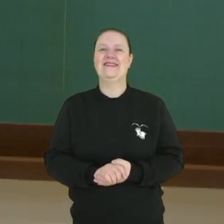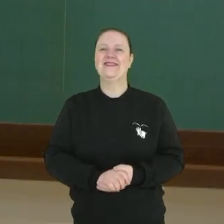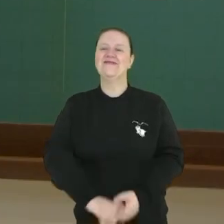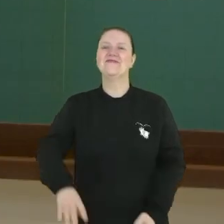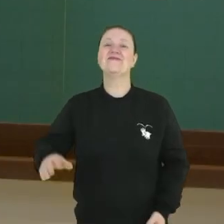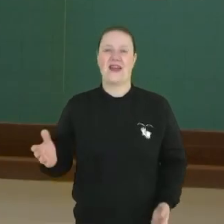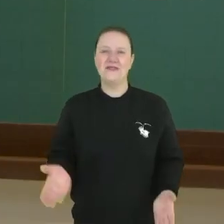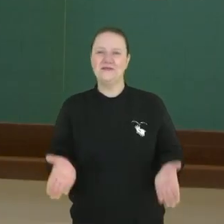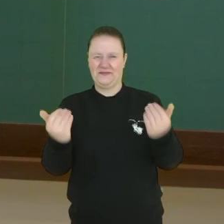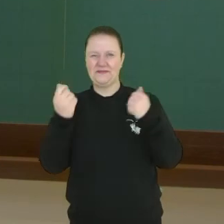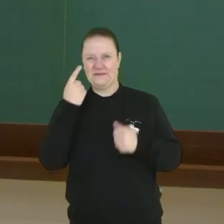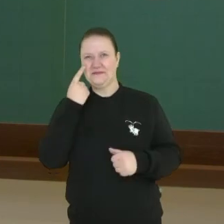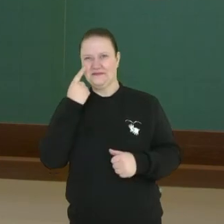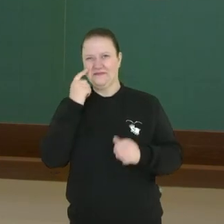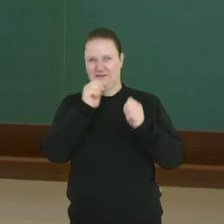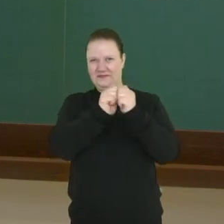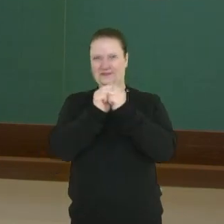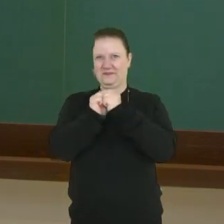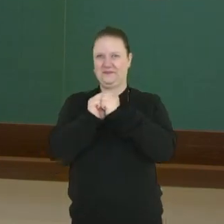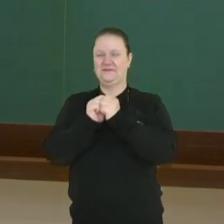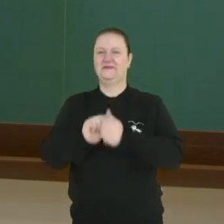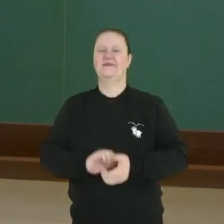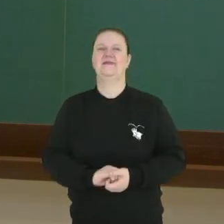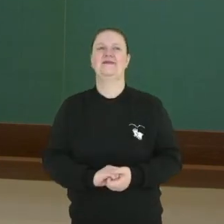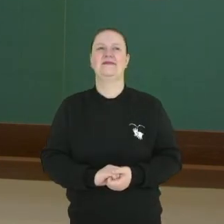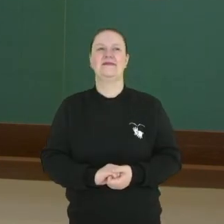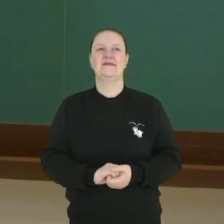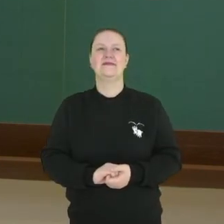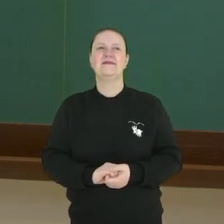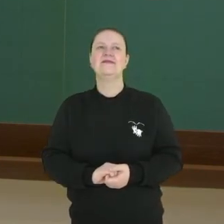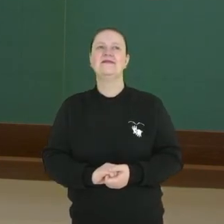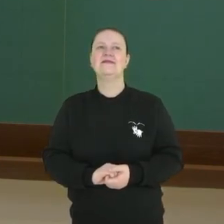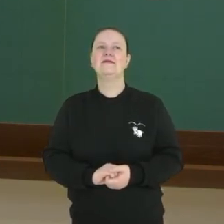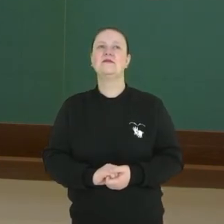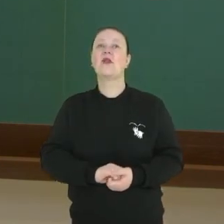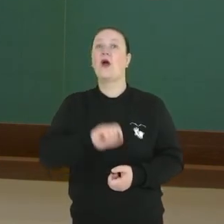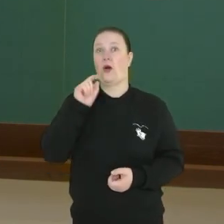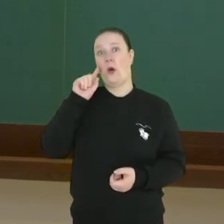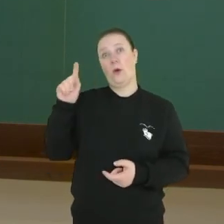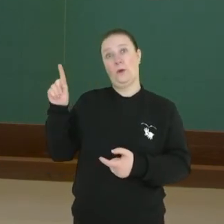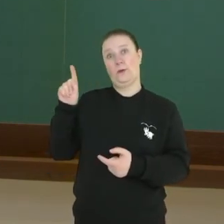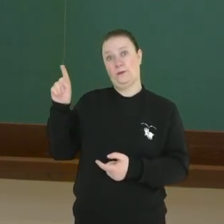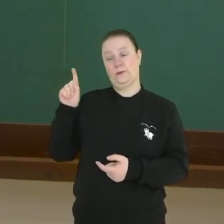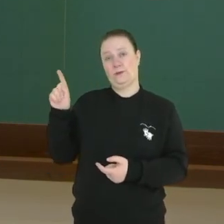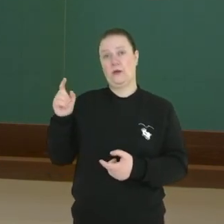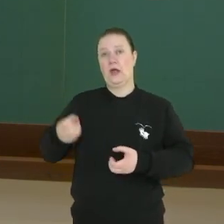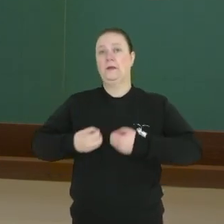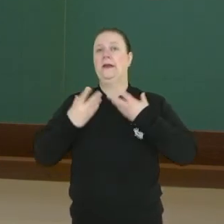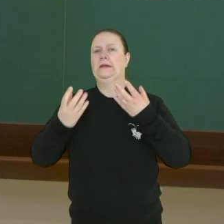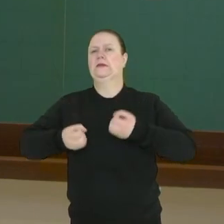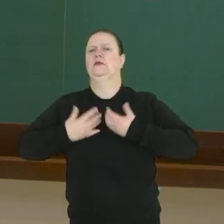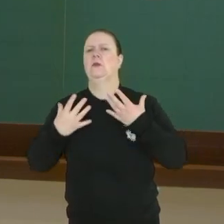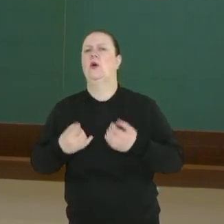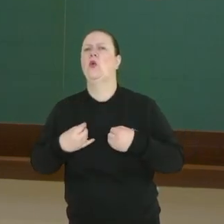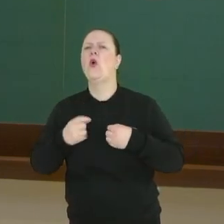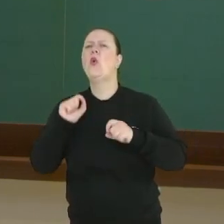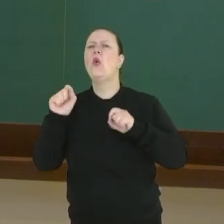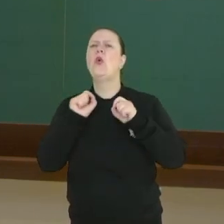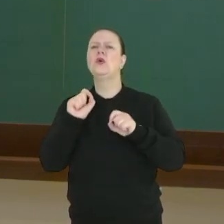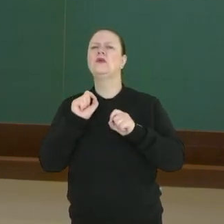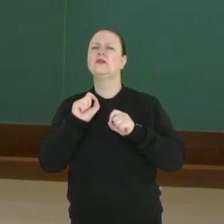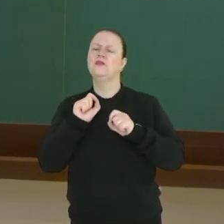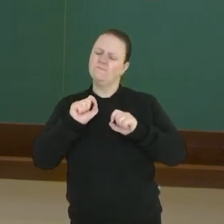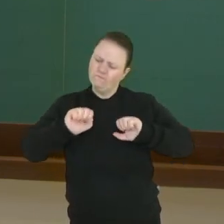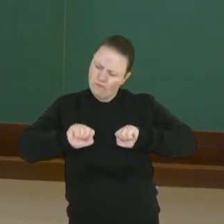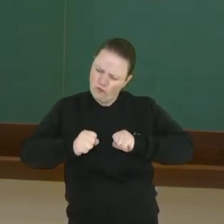Legal, vamos conferir juntos aqui então, pessoal. Então, observe lá. Então, essas expressões aqui, elas reforçam, enfatizam